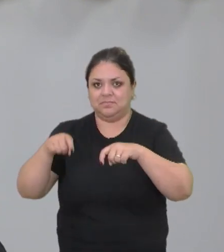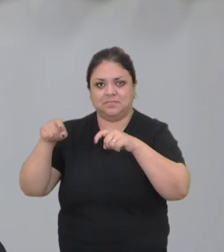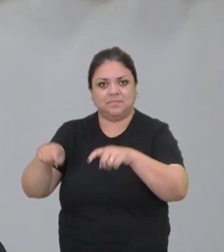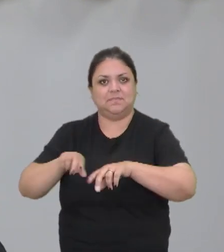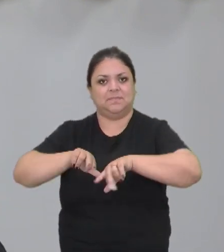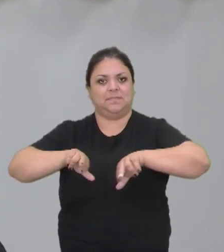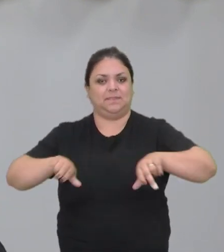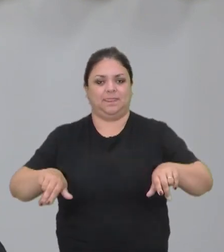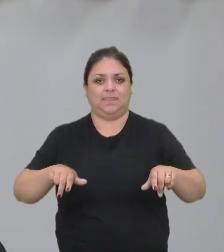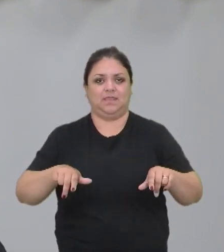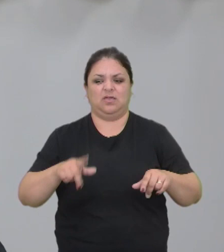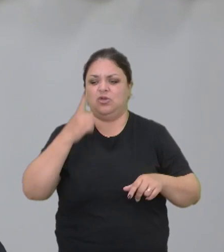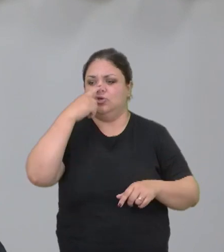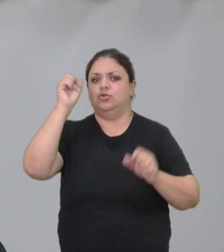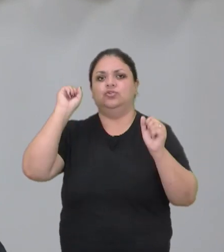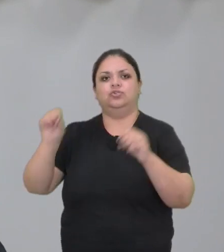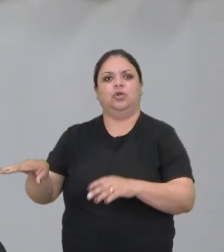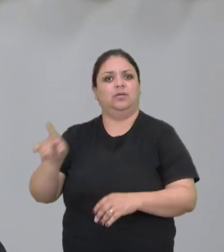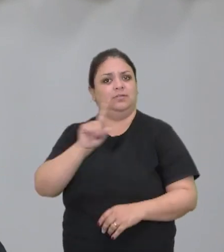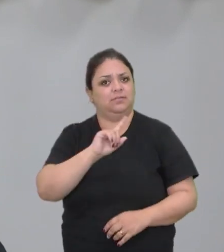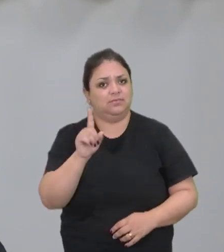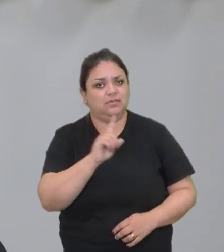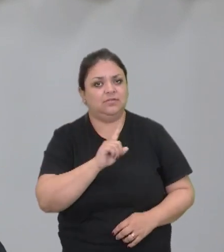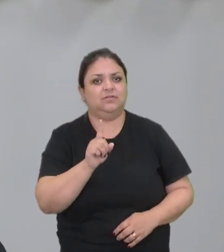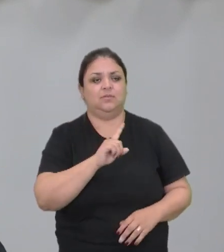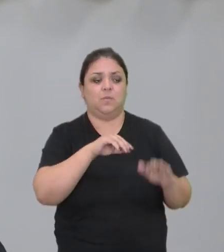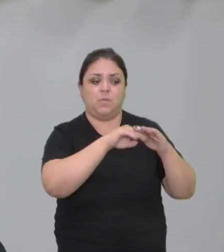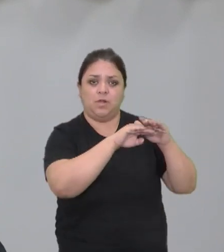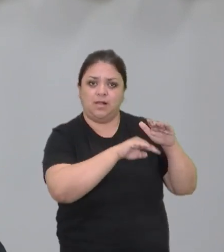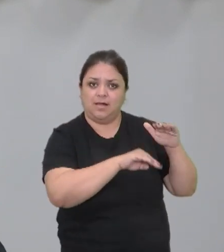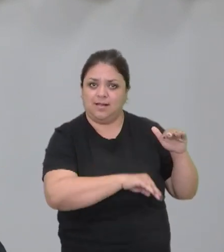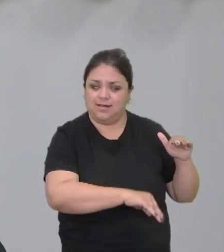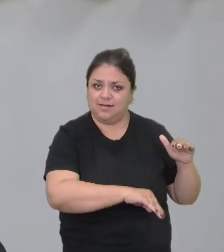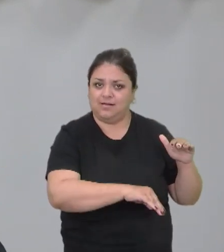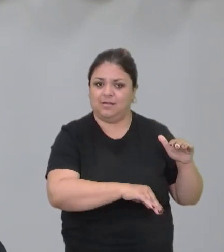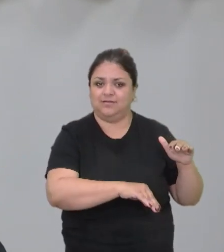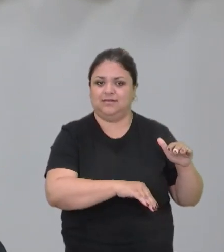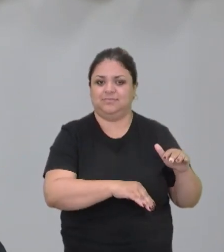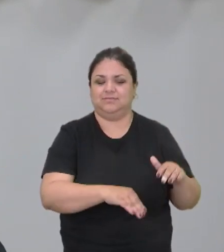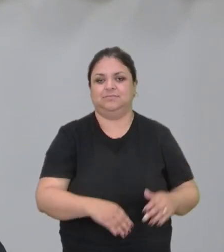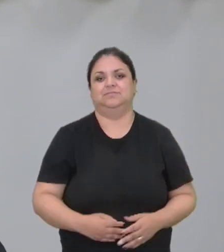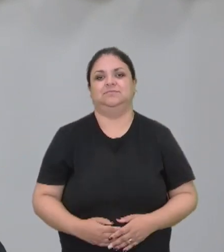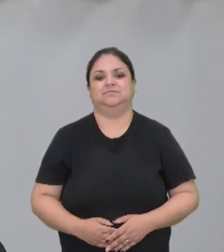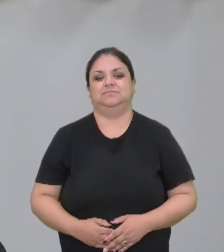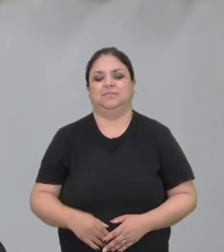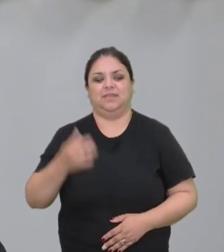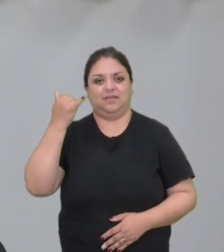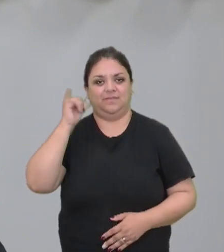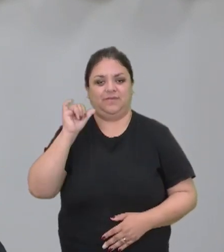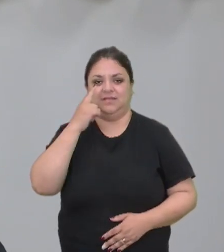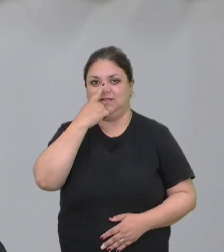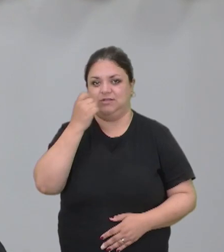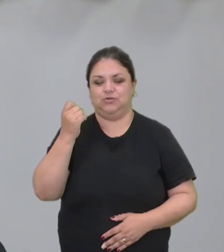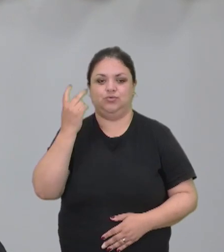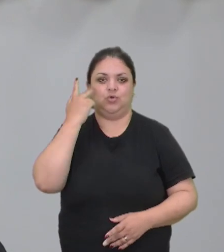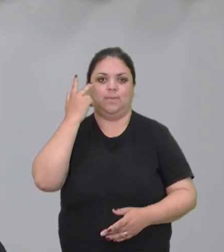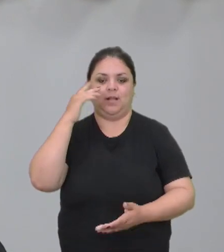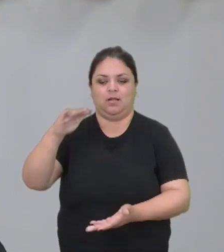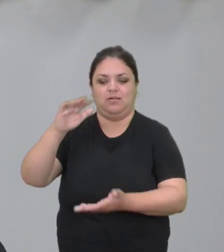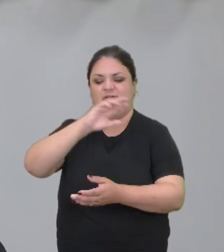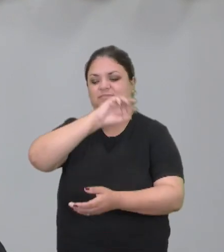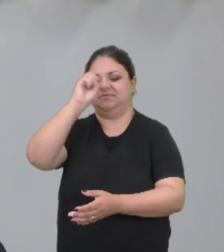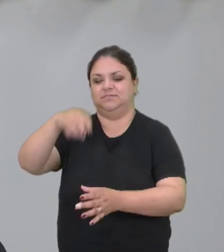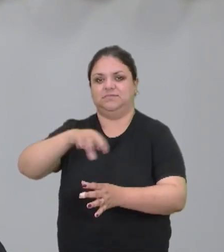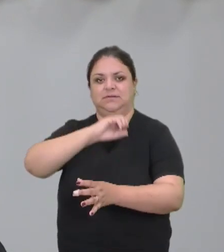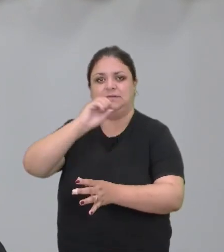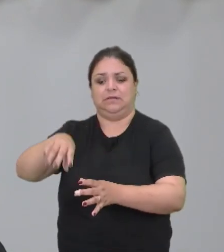não descarte, então, esses resíduos no lixo convencional, no lixo comum, para que isso também não vá parar aí, olha,